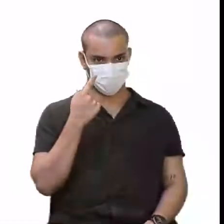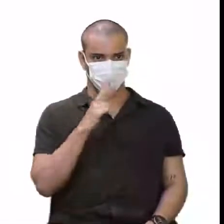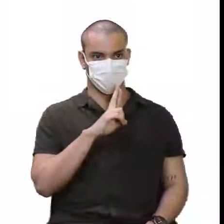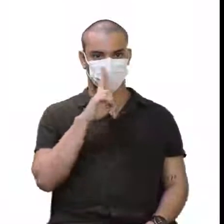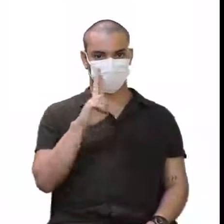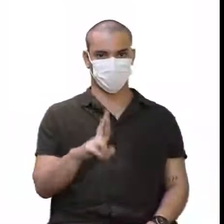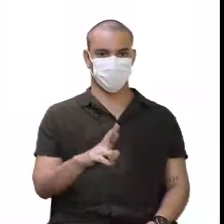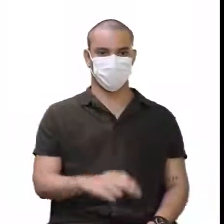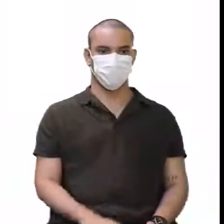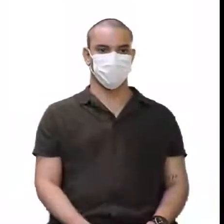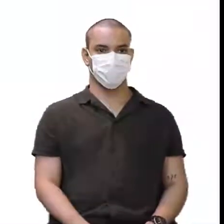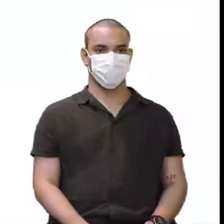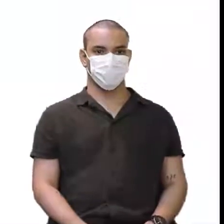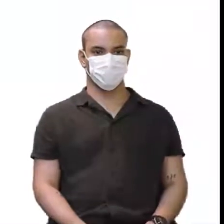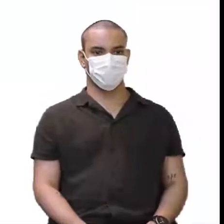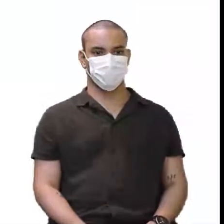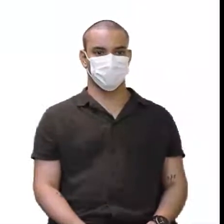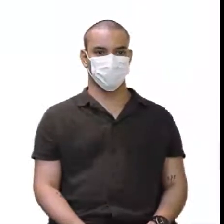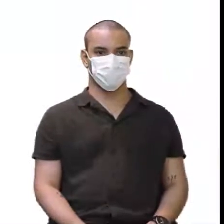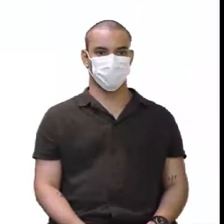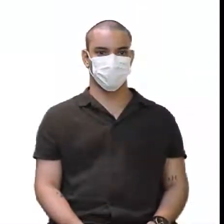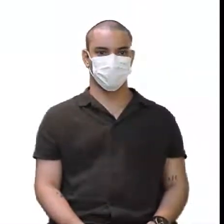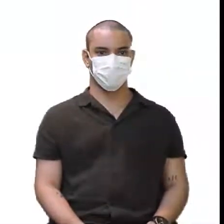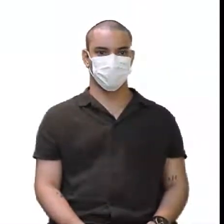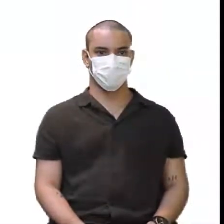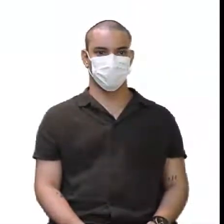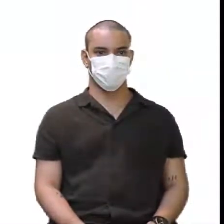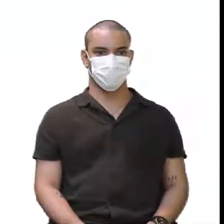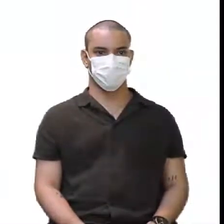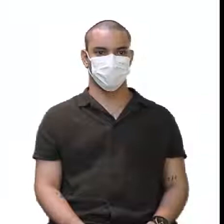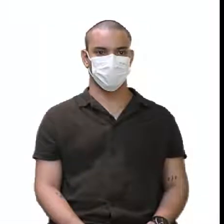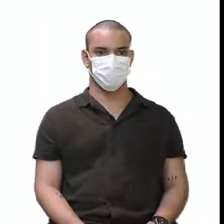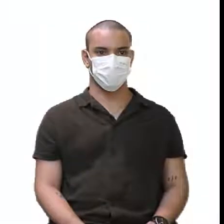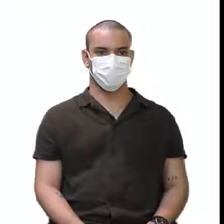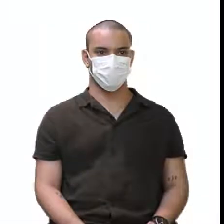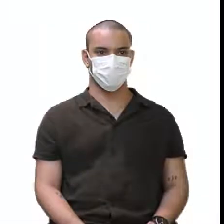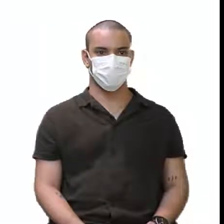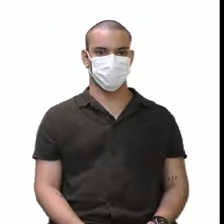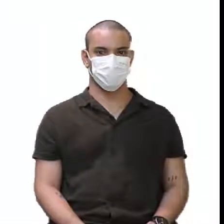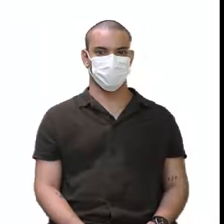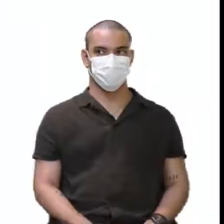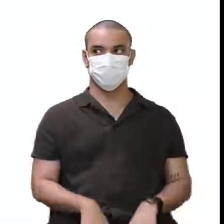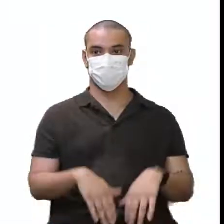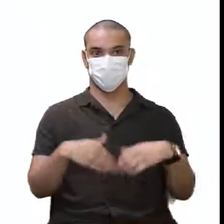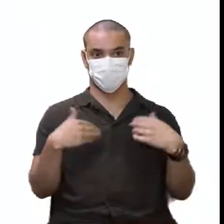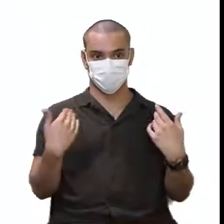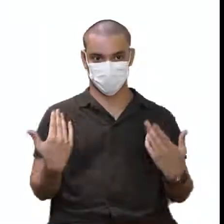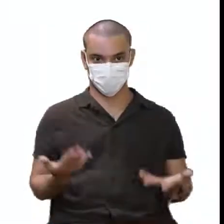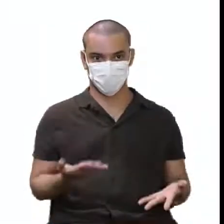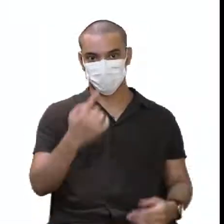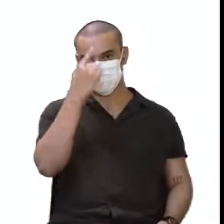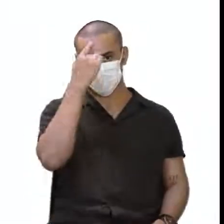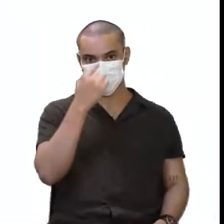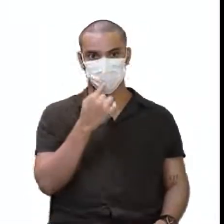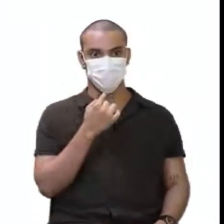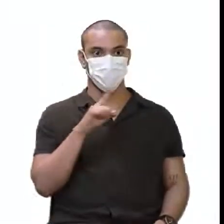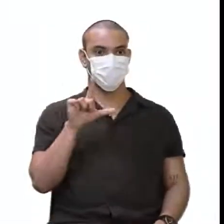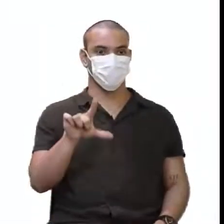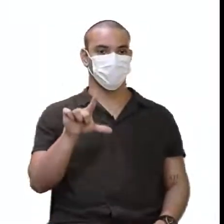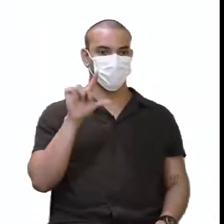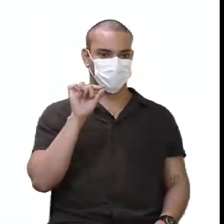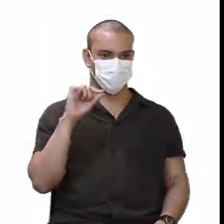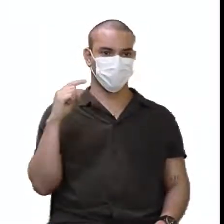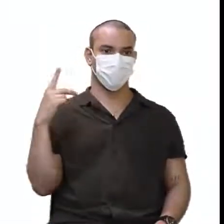no nosso quadro. Vamos lá, e o negócio não quer... Aí. Então, a espécie que ele escolheu era Pisum